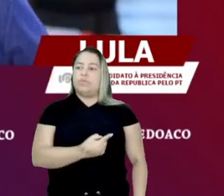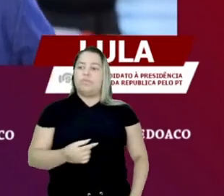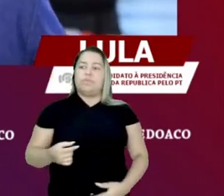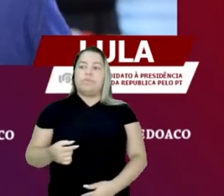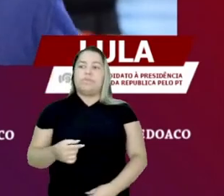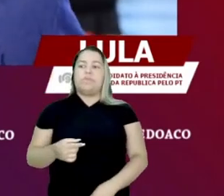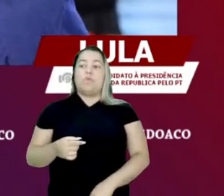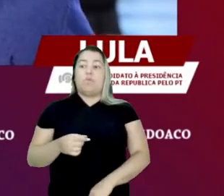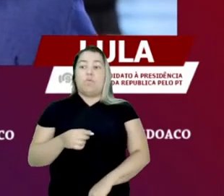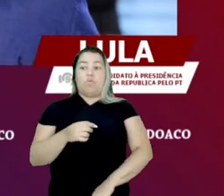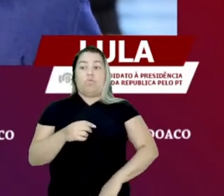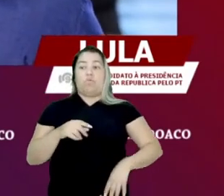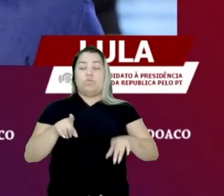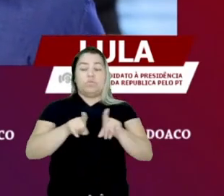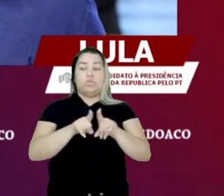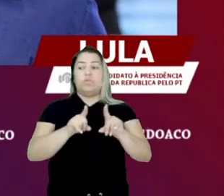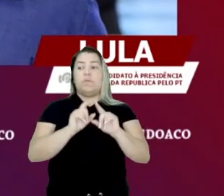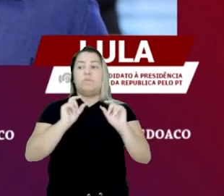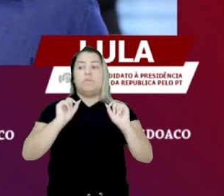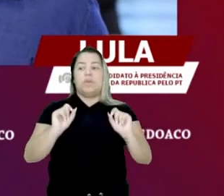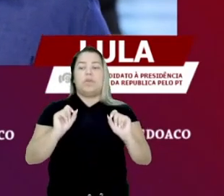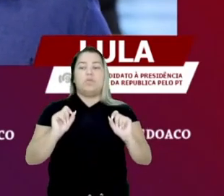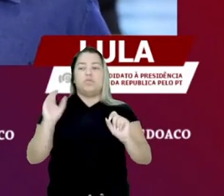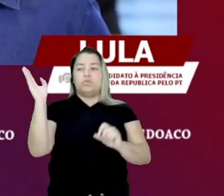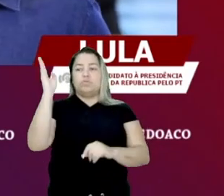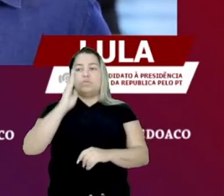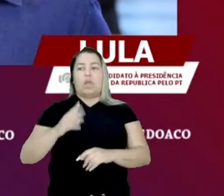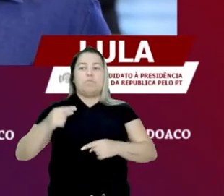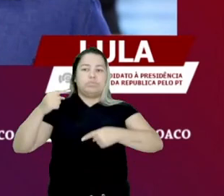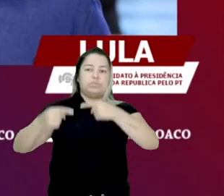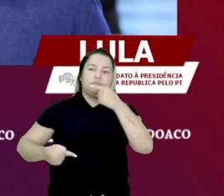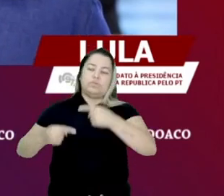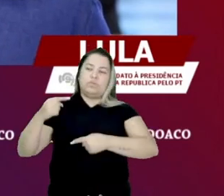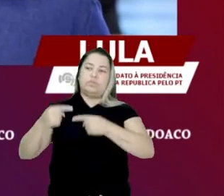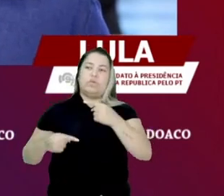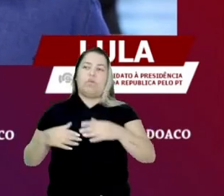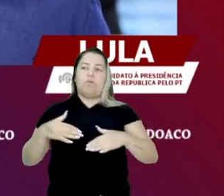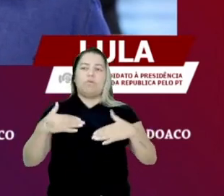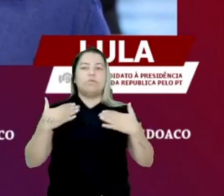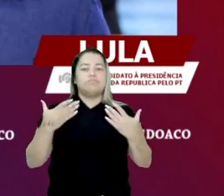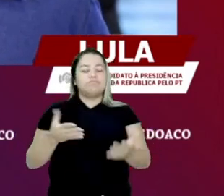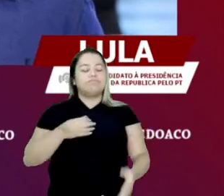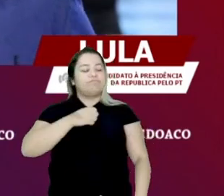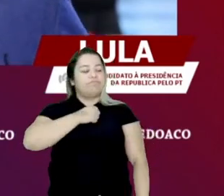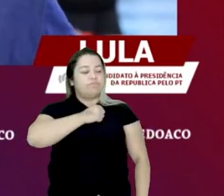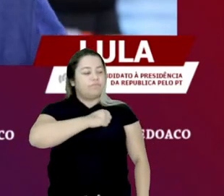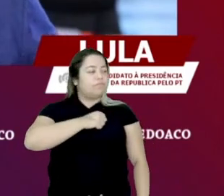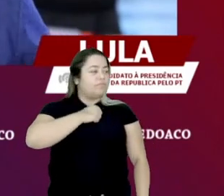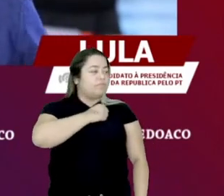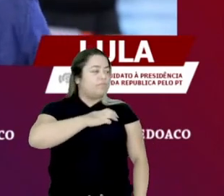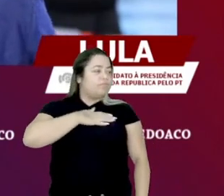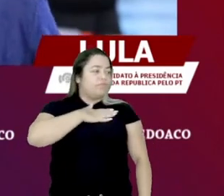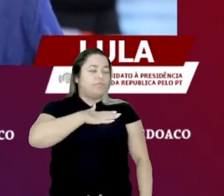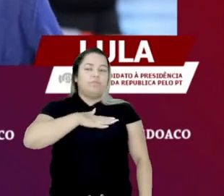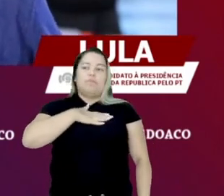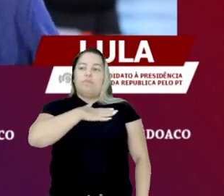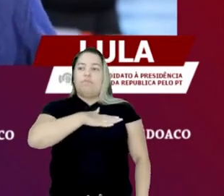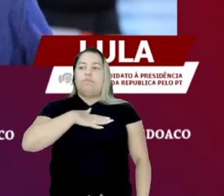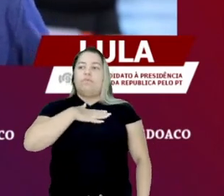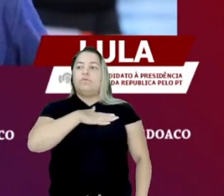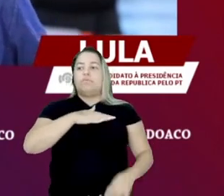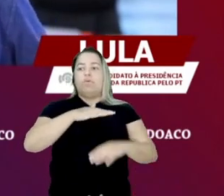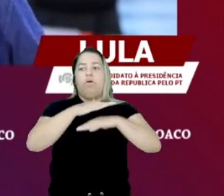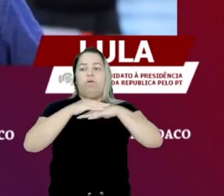muito grande, fiz muitos amigos no Vale do Aço. Já fiz muitas assembleias em porta de fábrica. Eu agora não vou mais na porta de